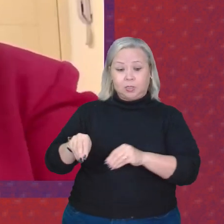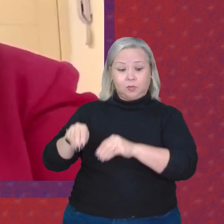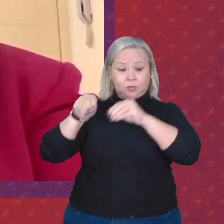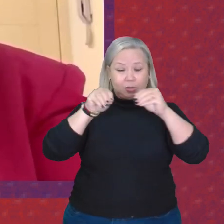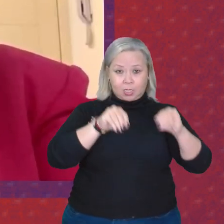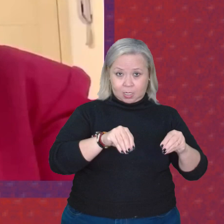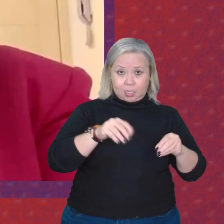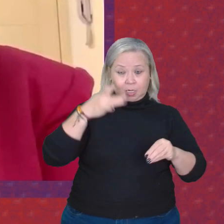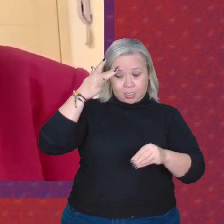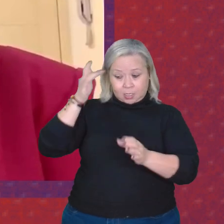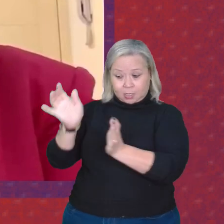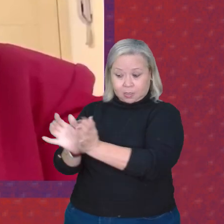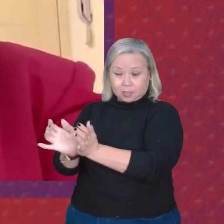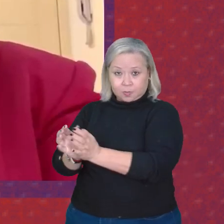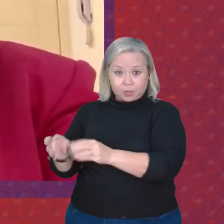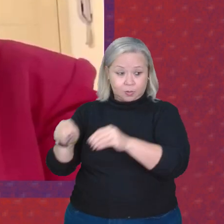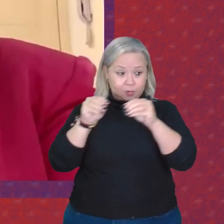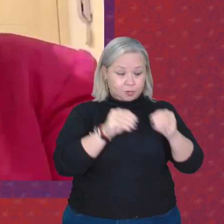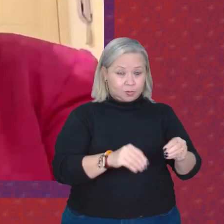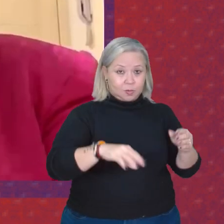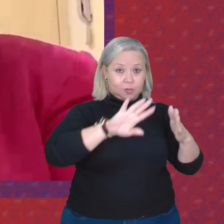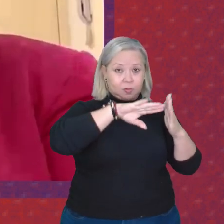a posse de terras, né, que foi o decreto